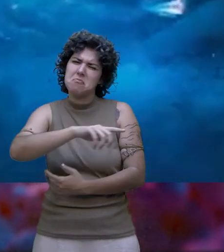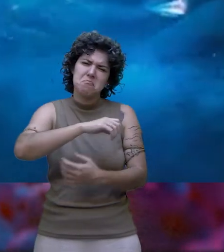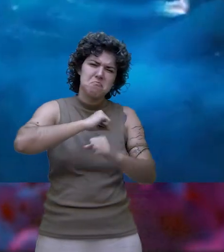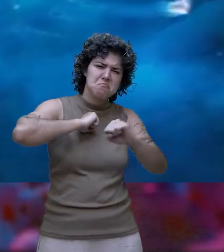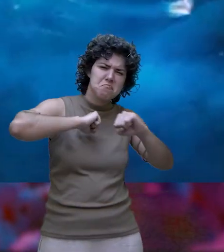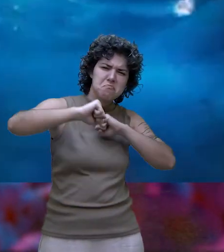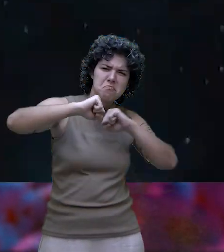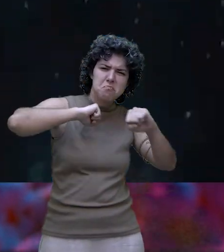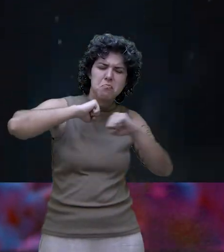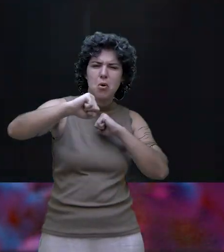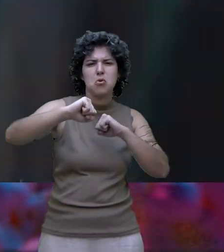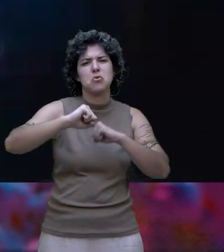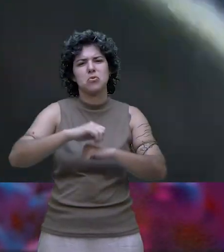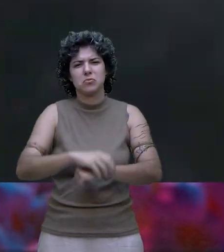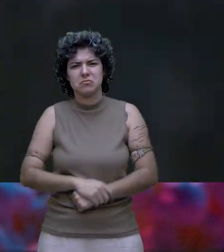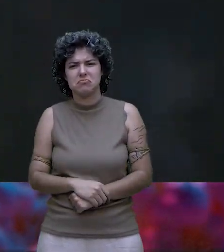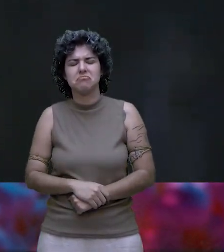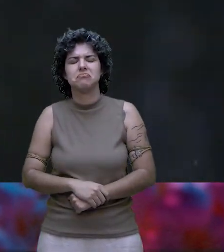mérito. Stronger.